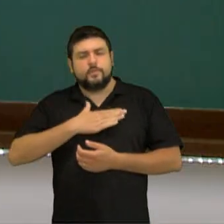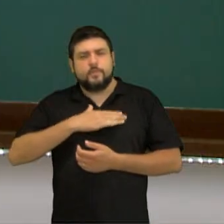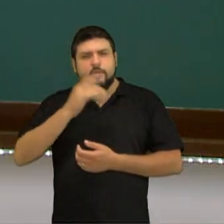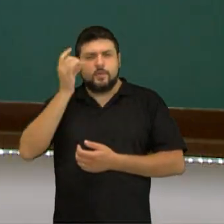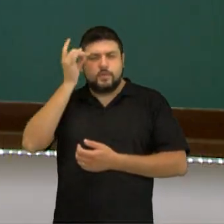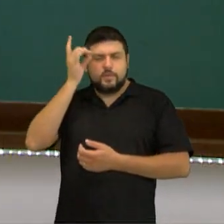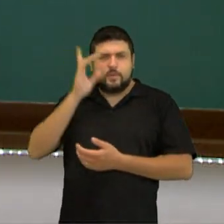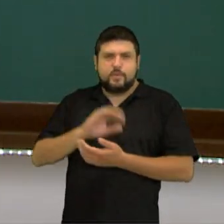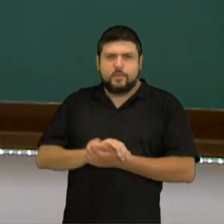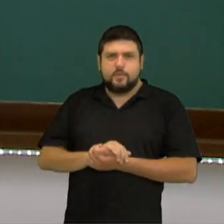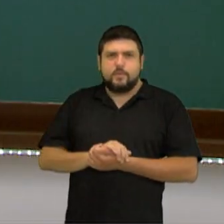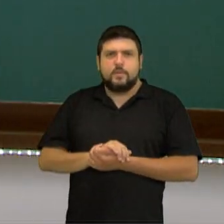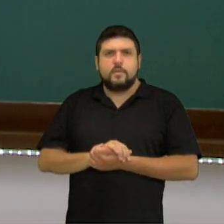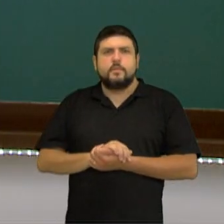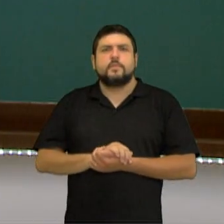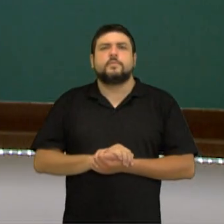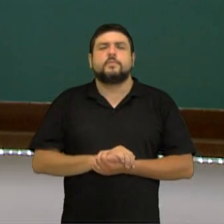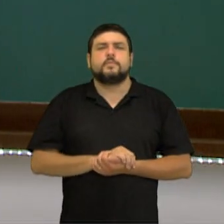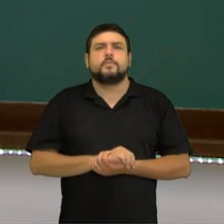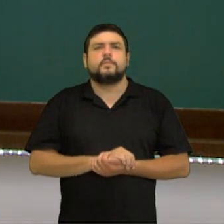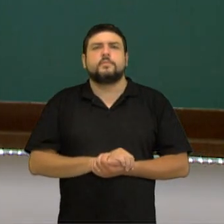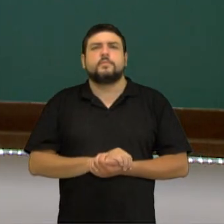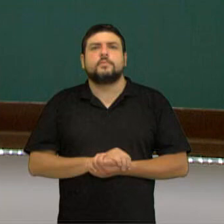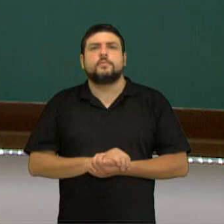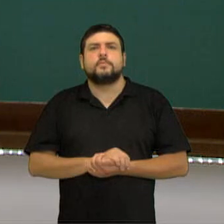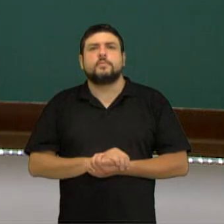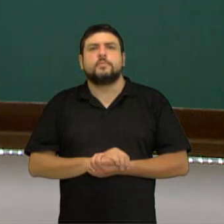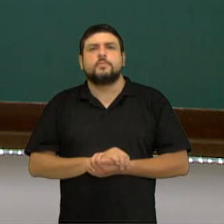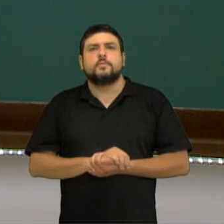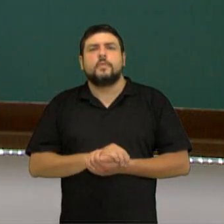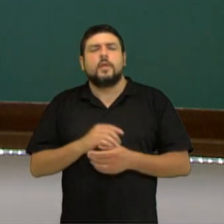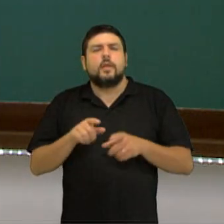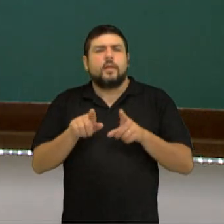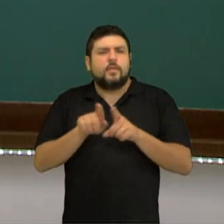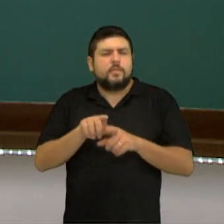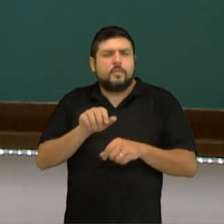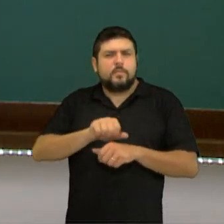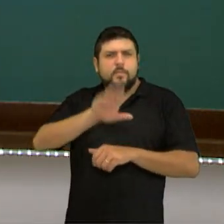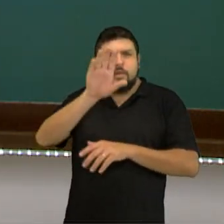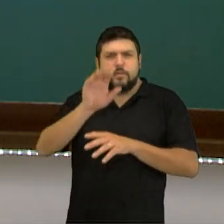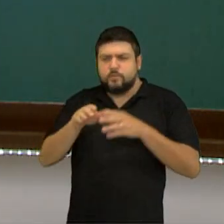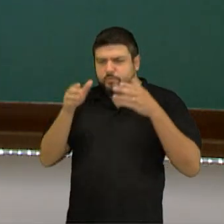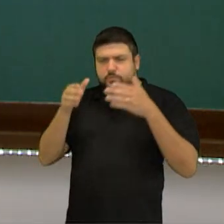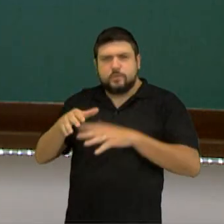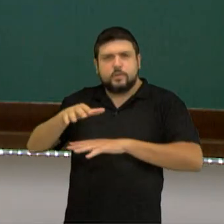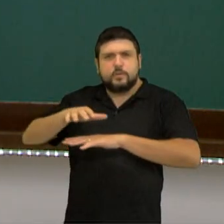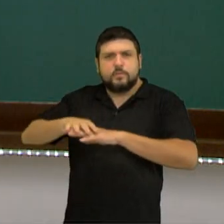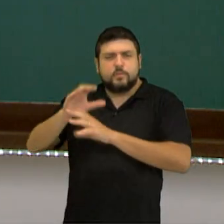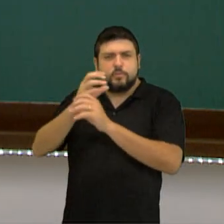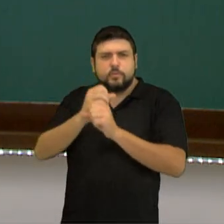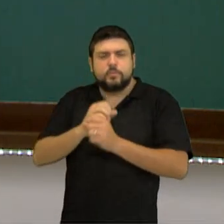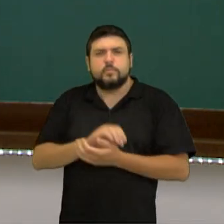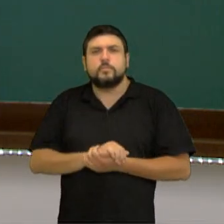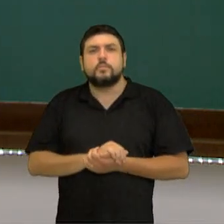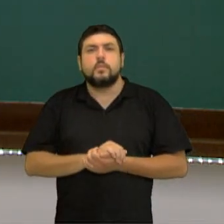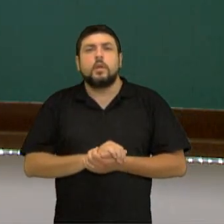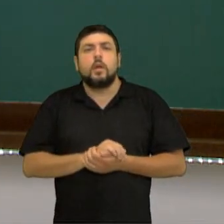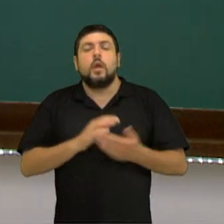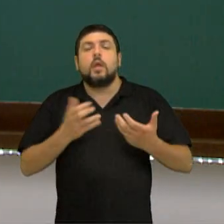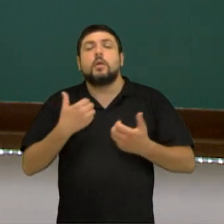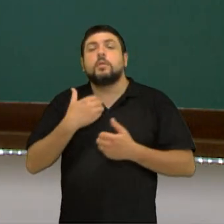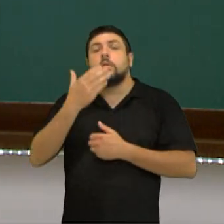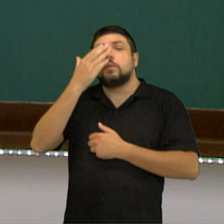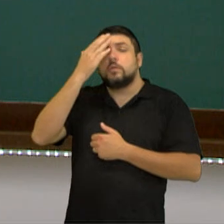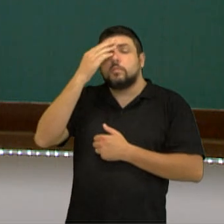Que é uma coisa relativamente facinho de fazer, a velha matemática, né? Então aqui, ó, ele pergunta qual é a quantidade de